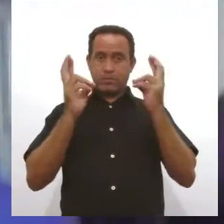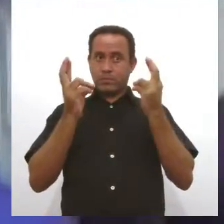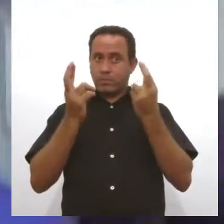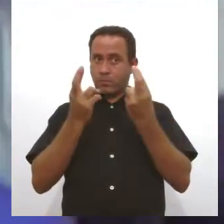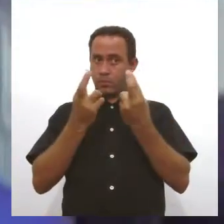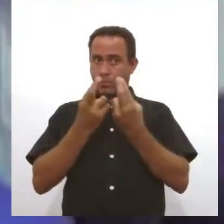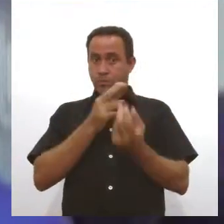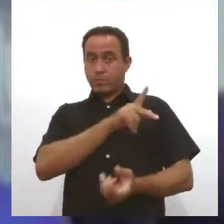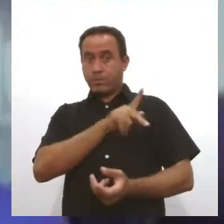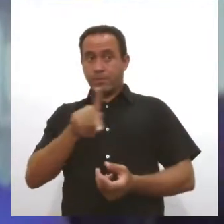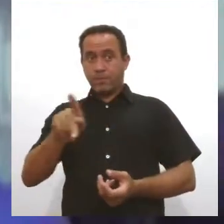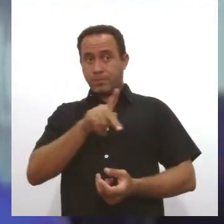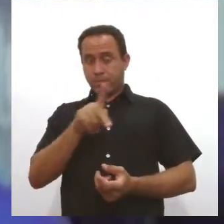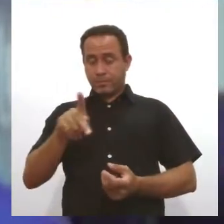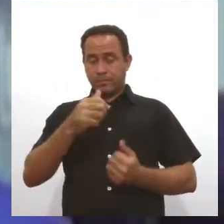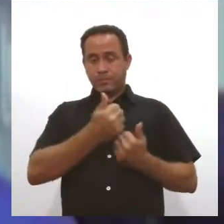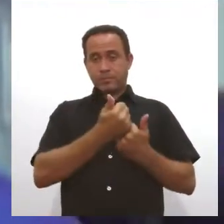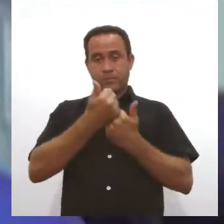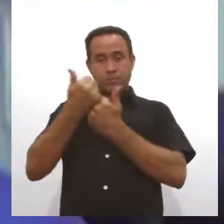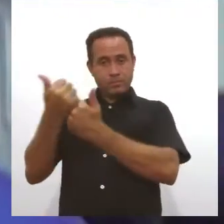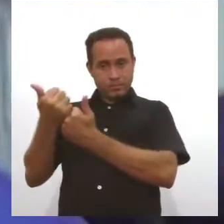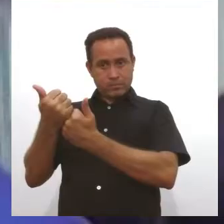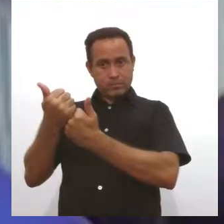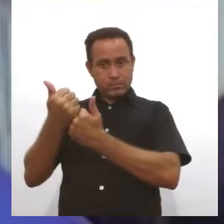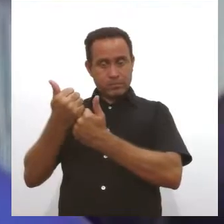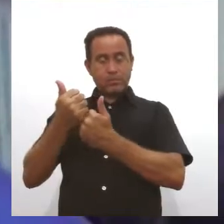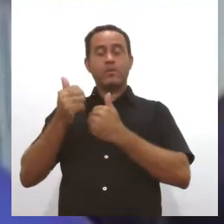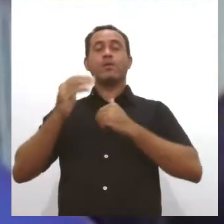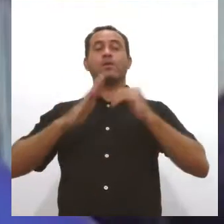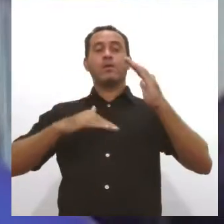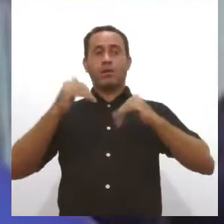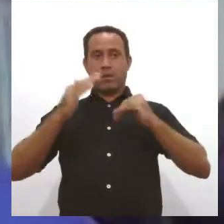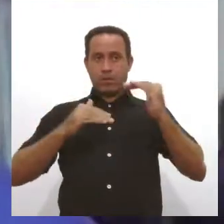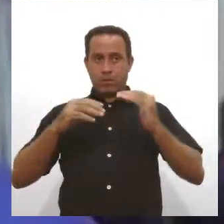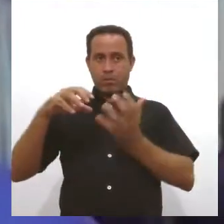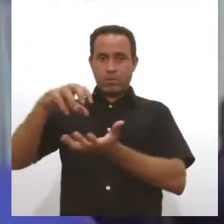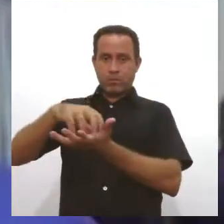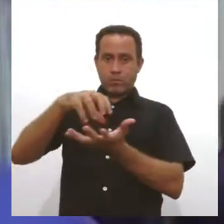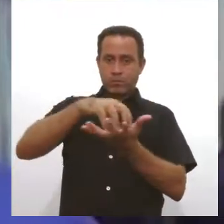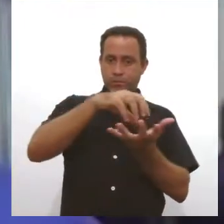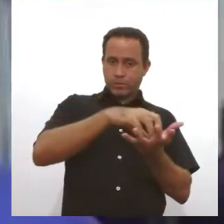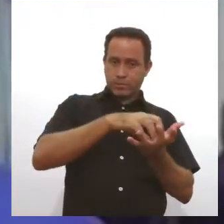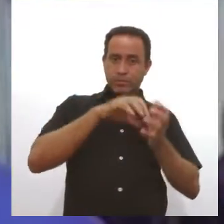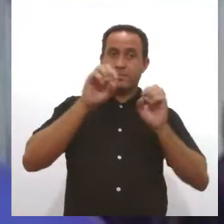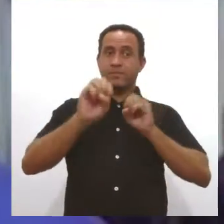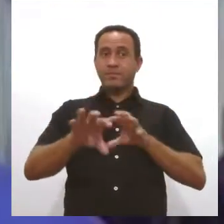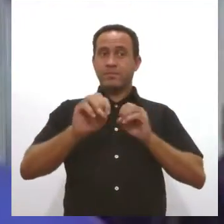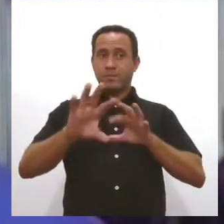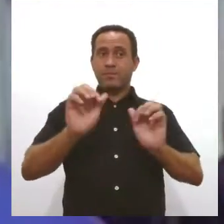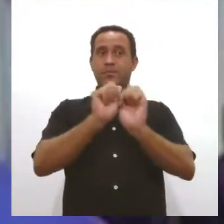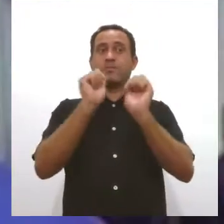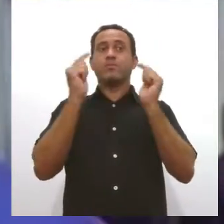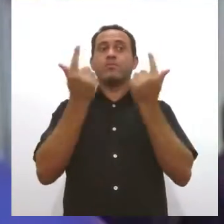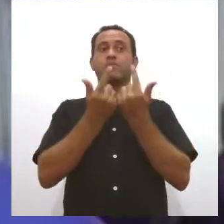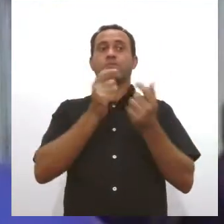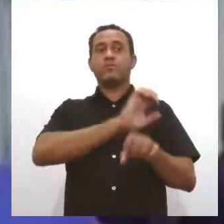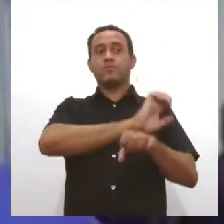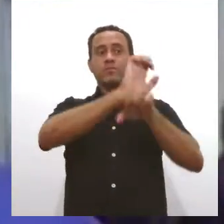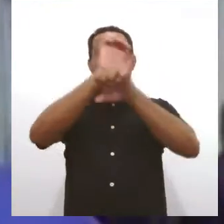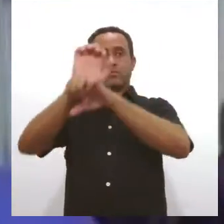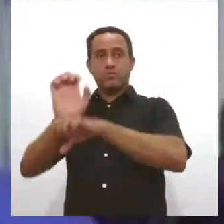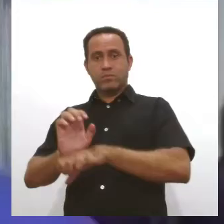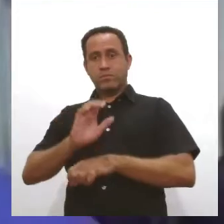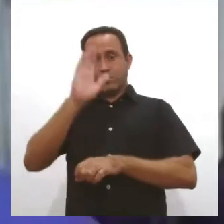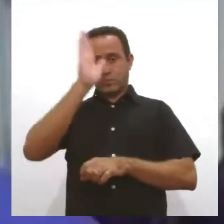de presidentes, vice-presidentes e membros das comissões de educação das Assembleias Legislativas Brasileiras.